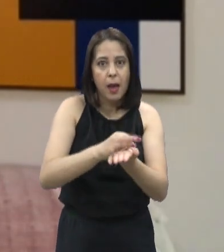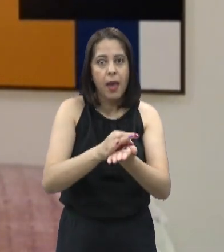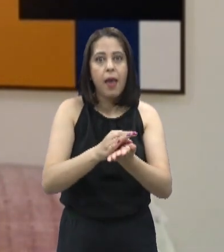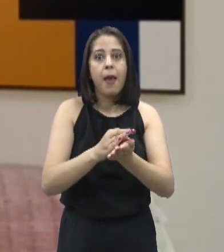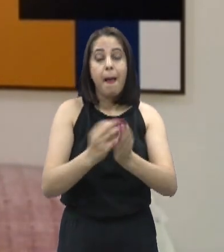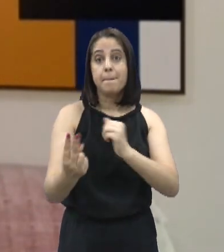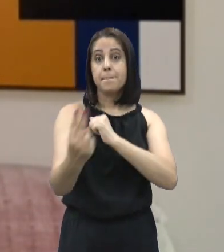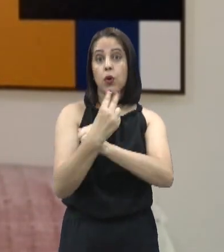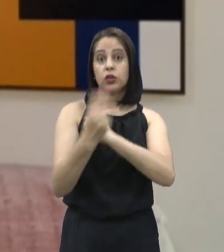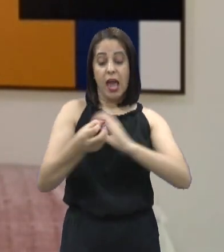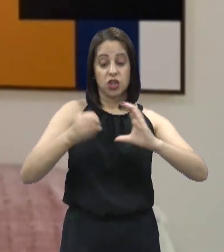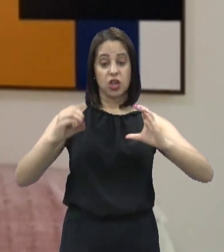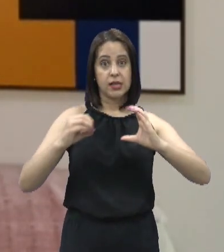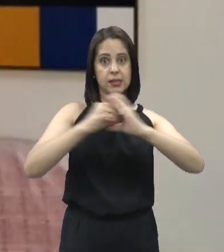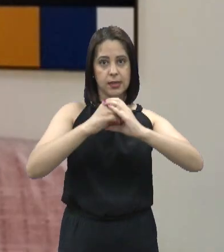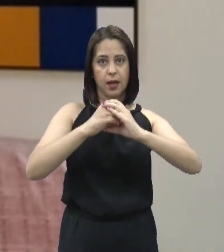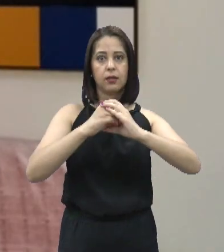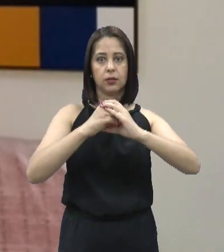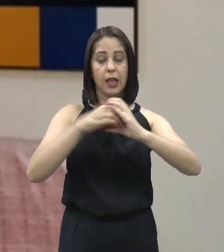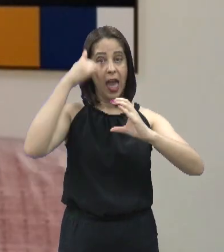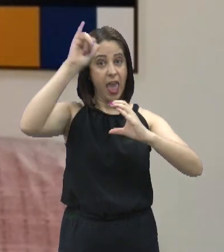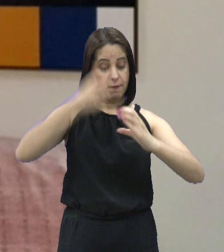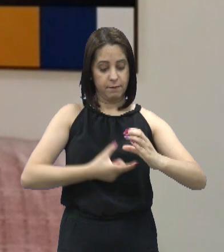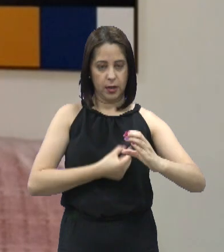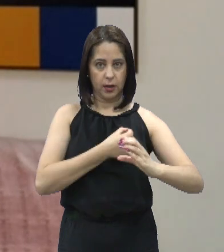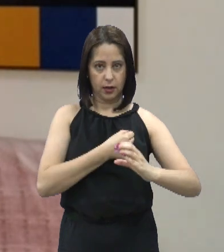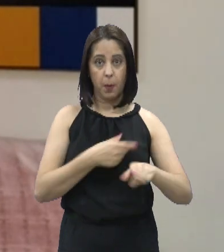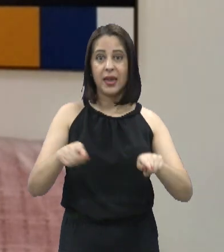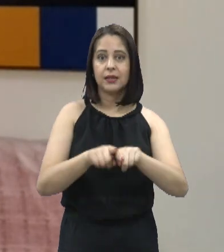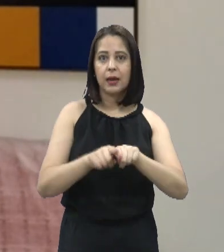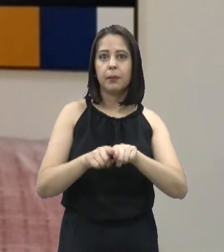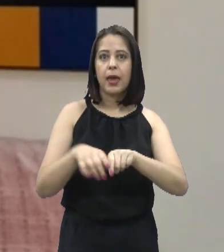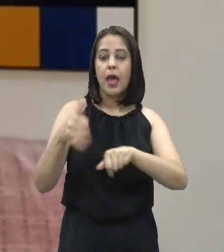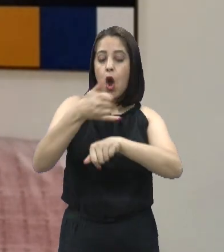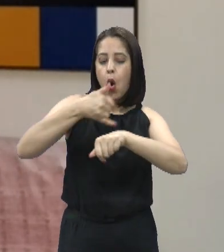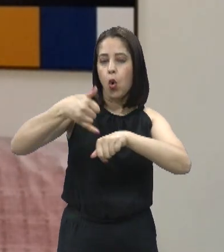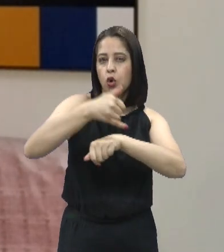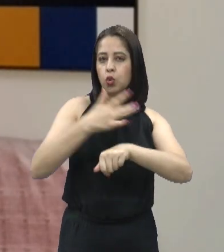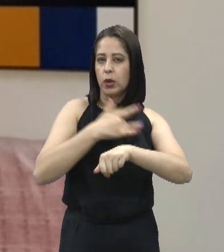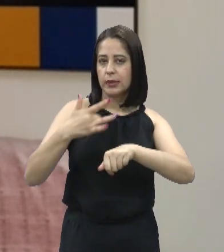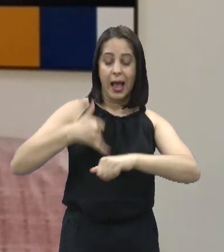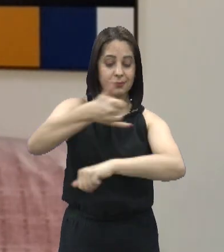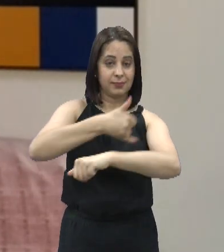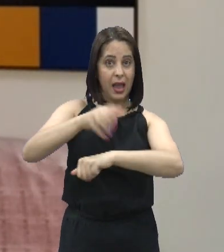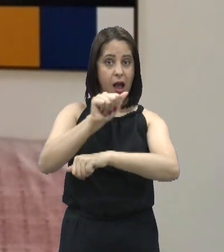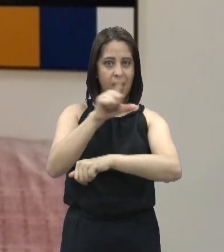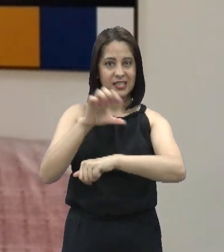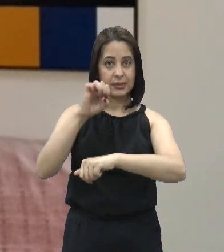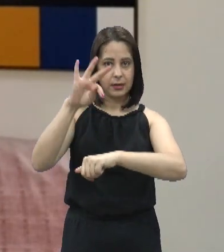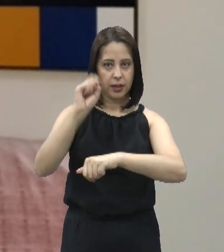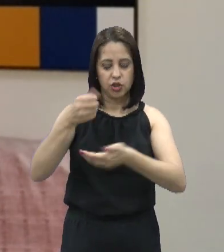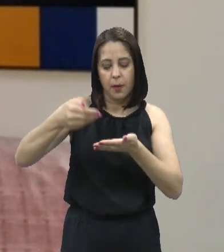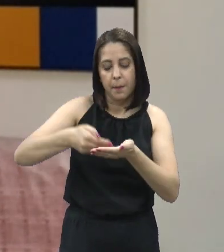os danos que podem levar ao câncer. Além disso, incluir gorduras saudáveis como azeite de oliva, abacate